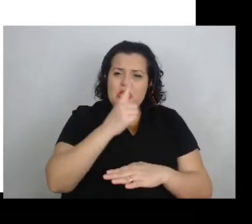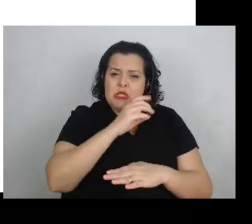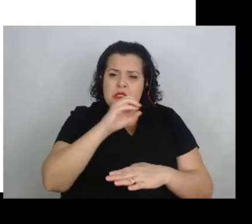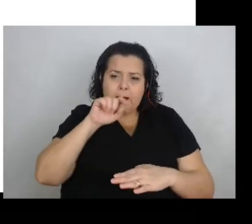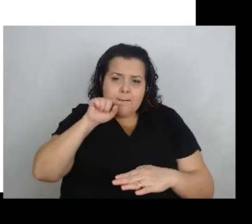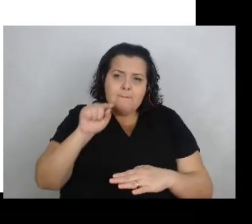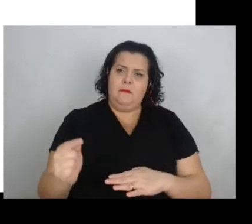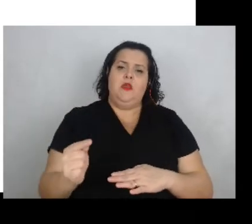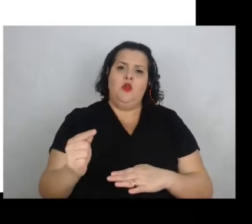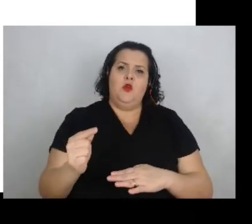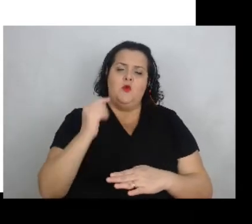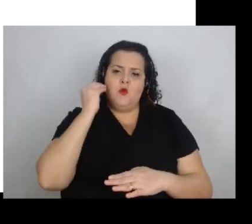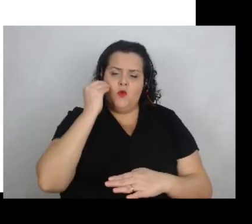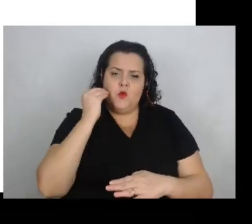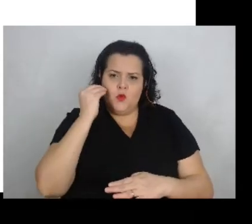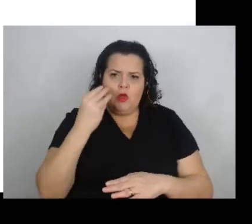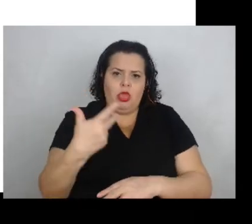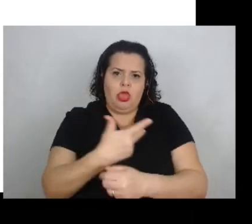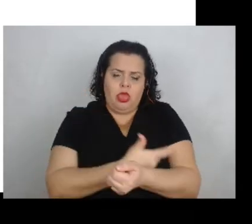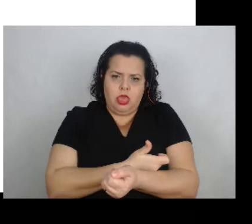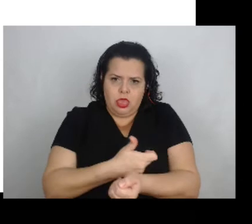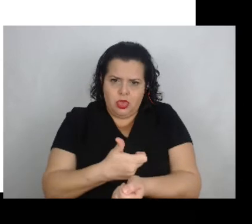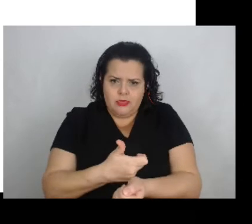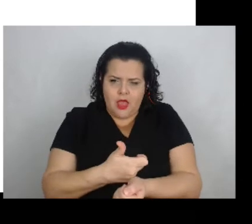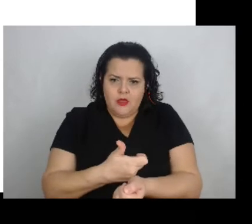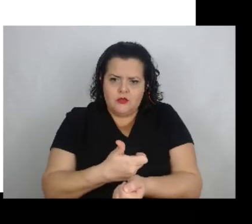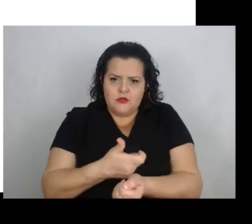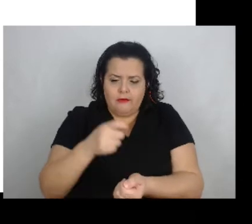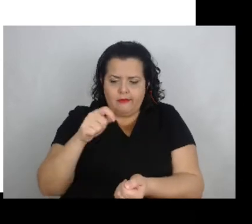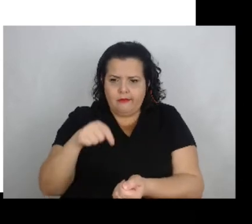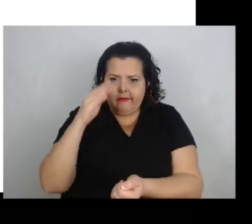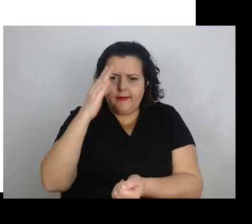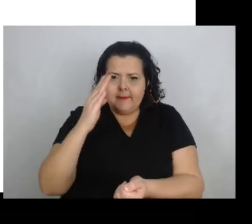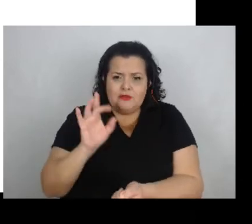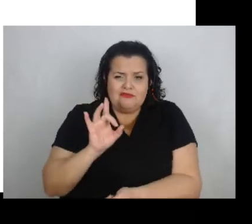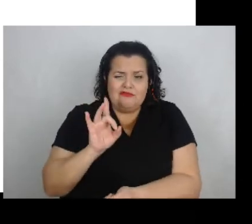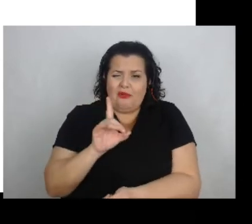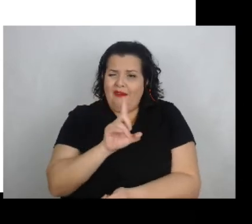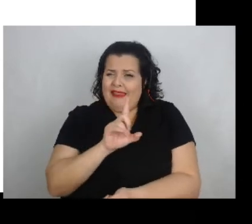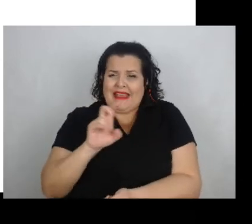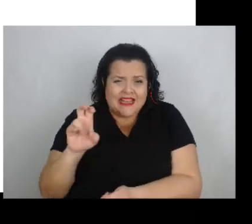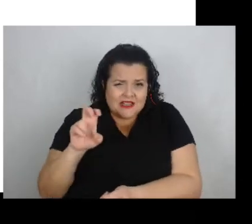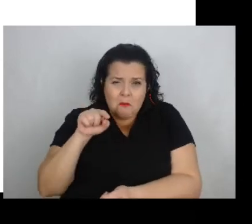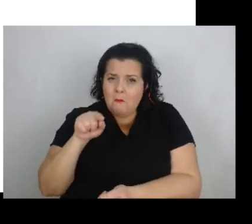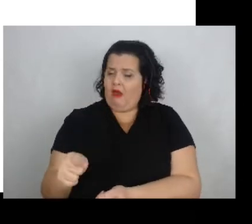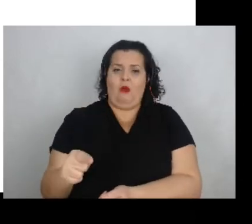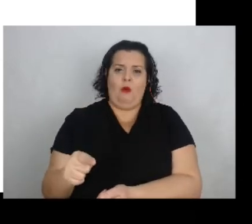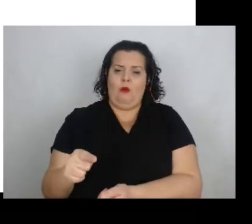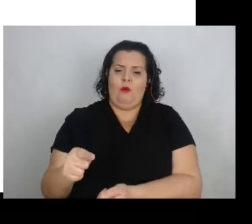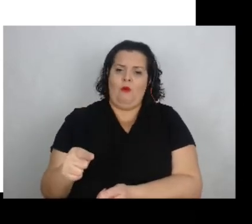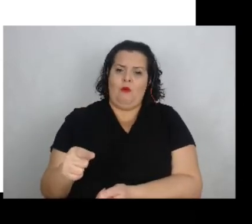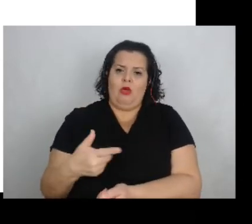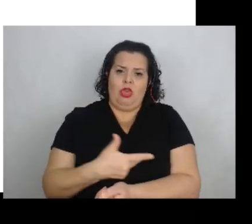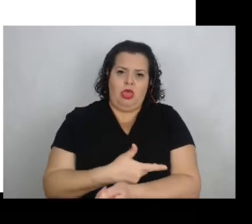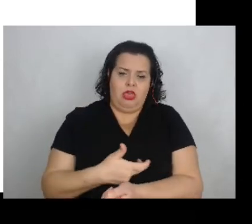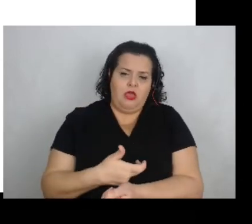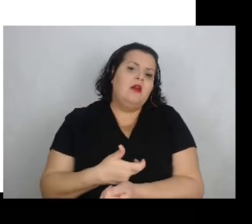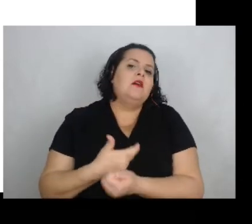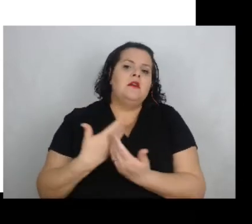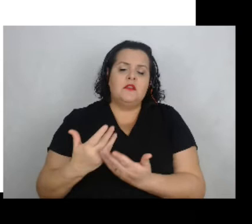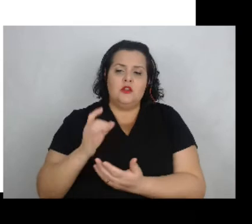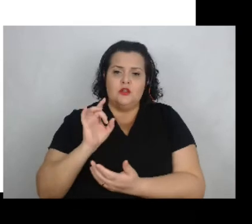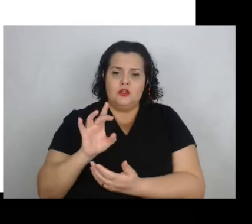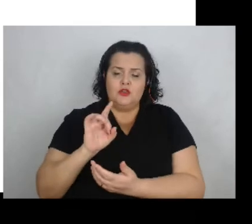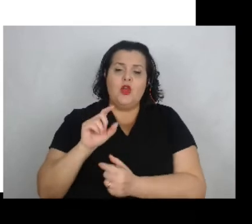testando 15.667. Uma concentração de testes em casos mais graves, nos